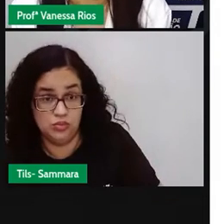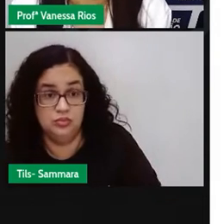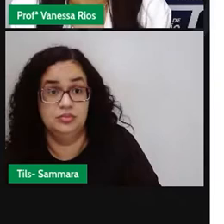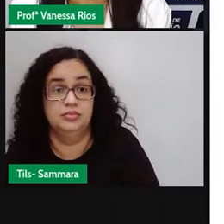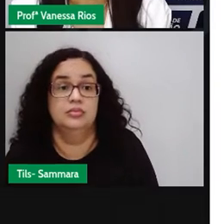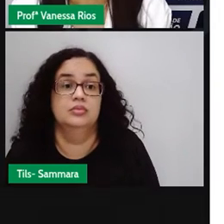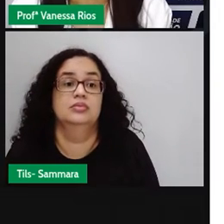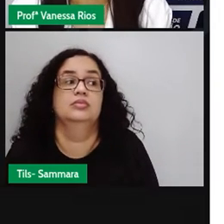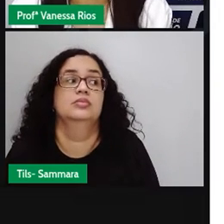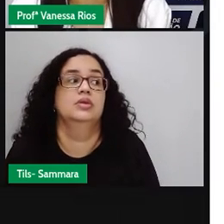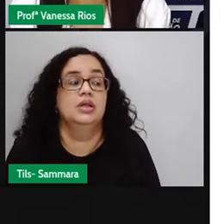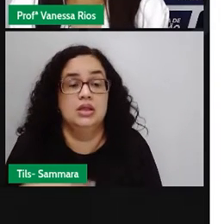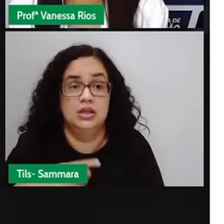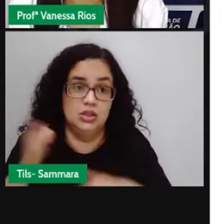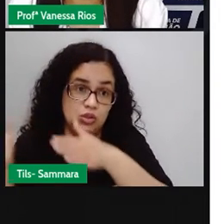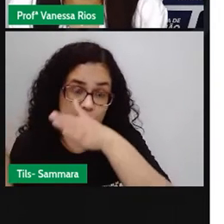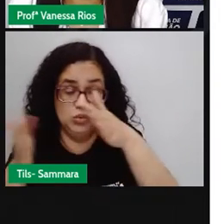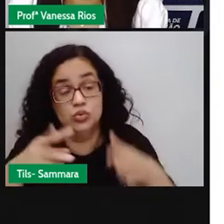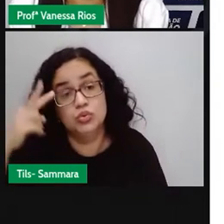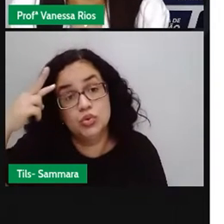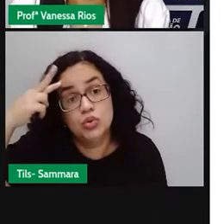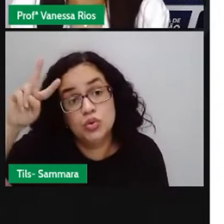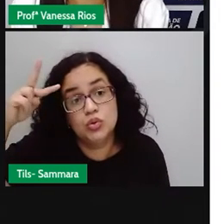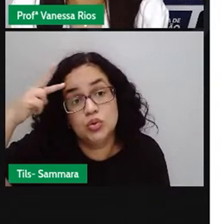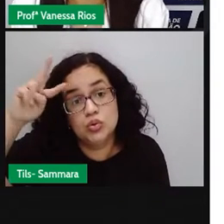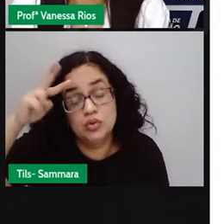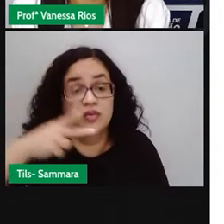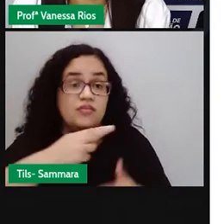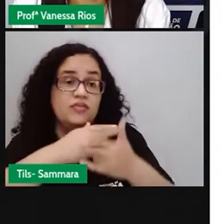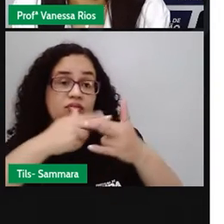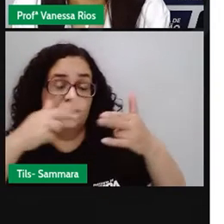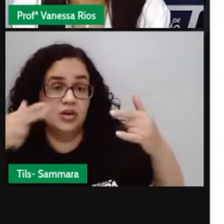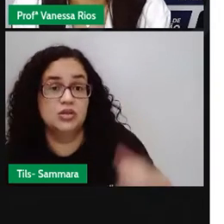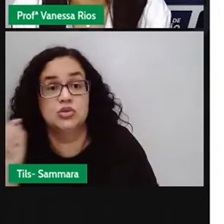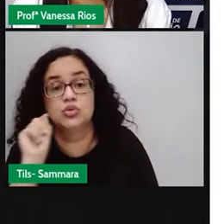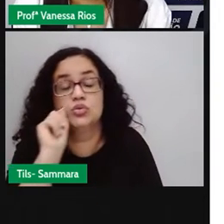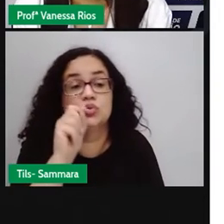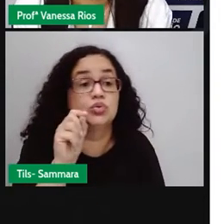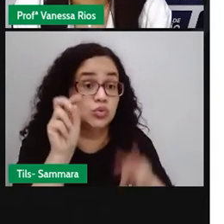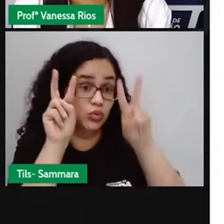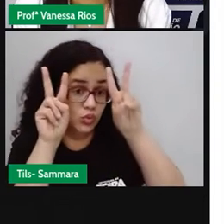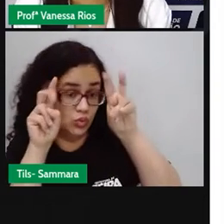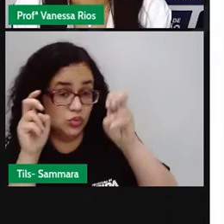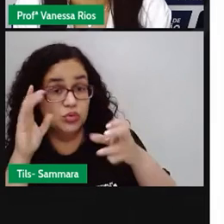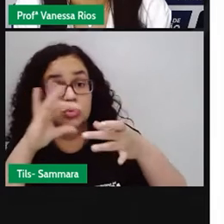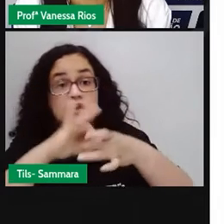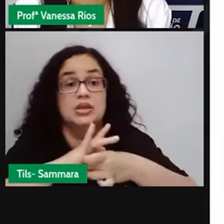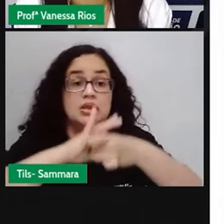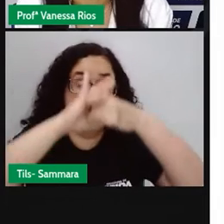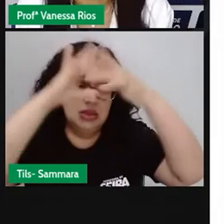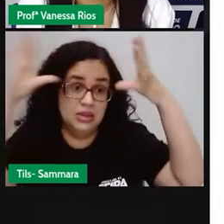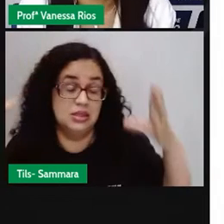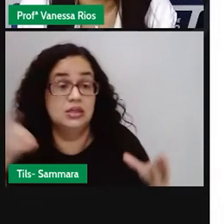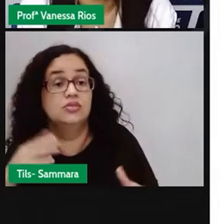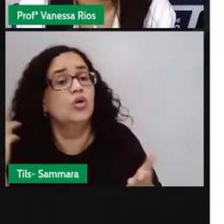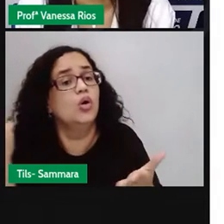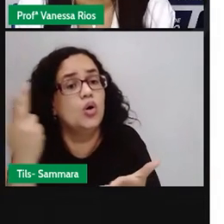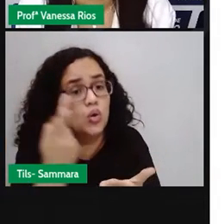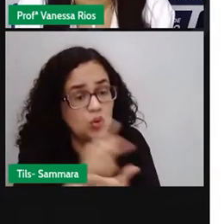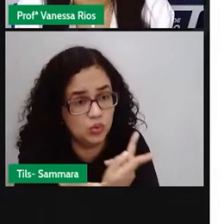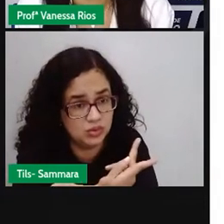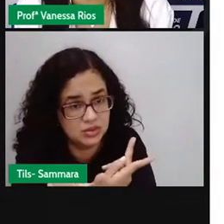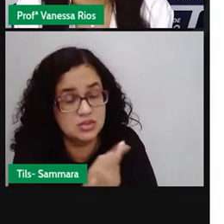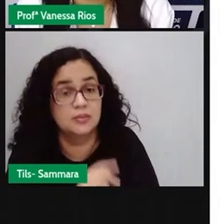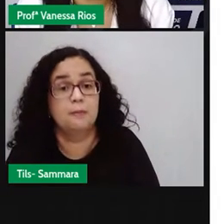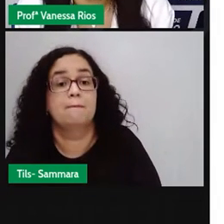social. E aí, no decorrer da história, né, vários conceitos, vários tipos de democracia foram acontecendo